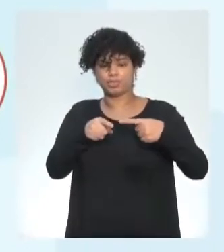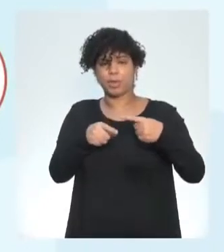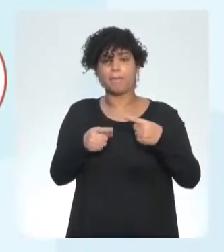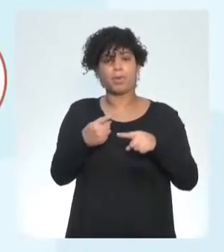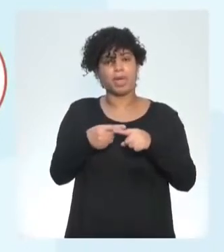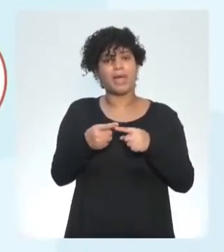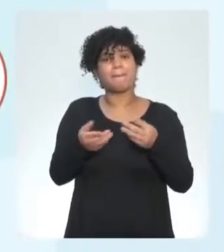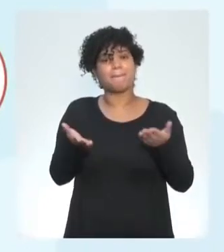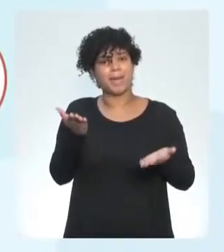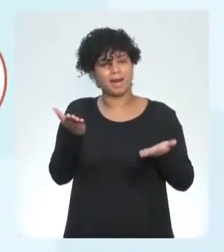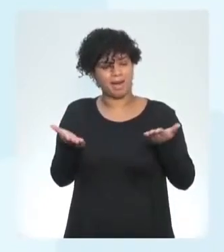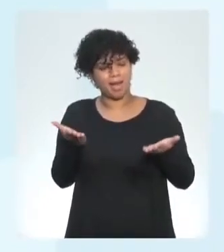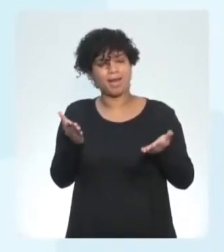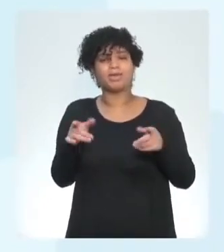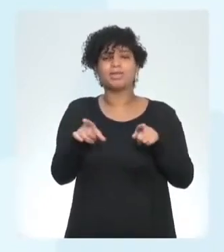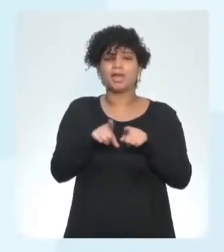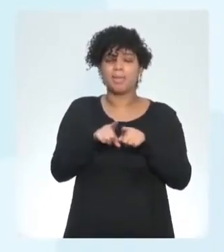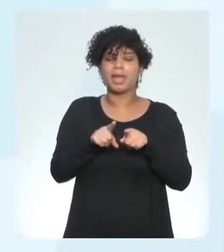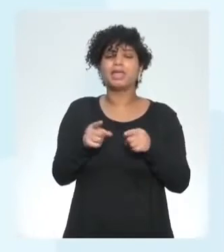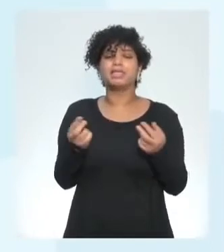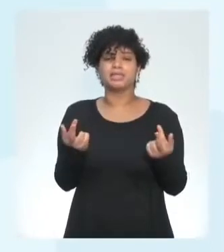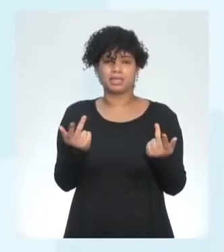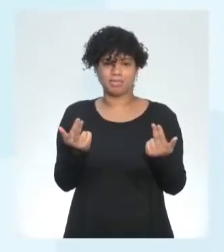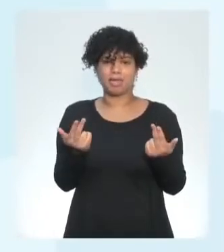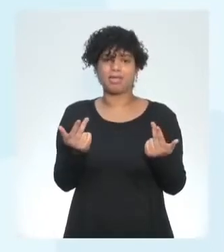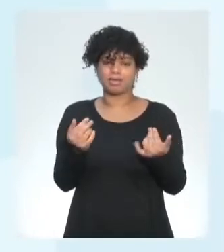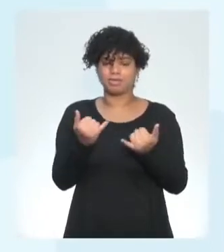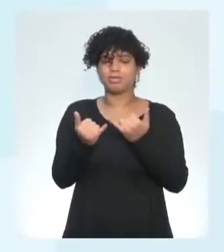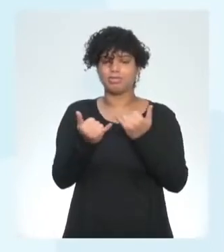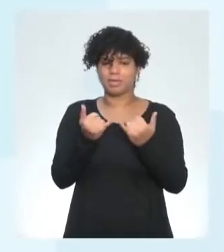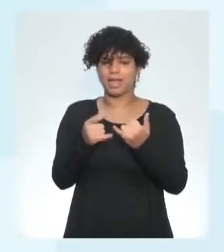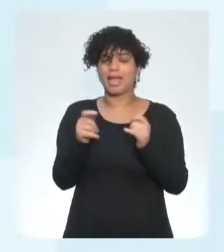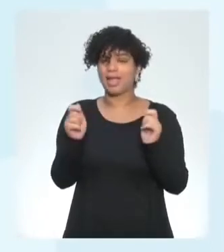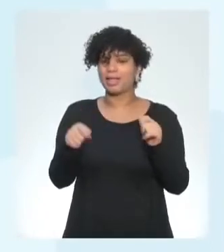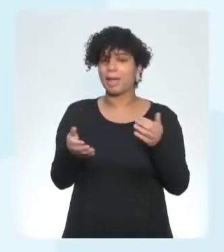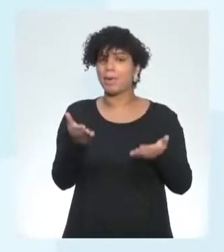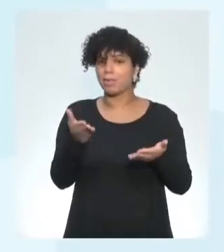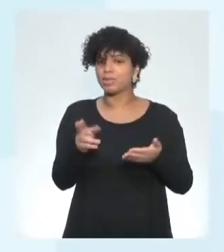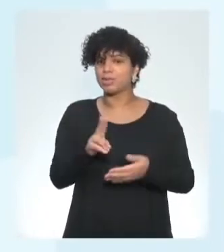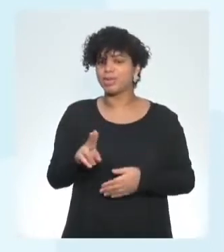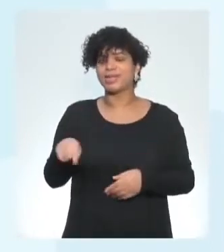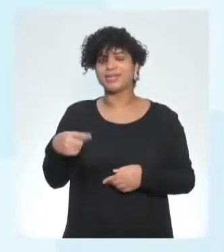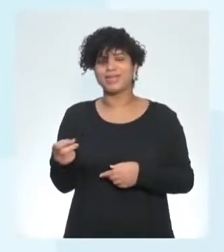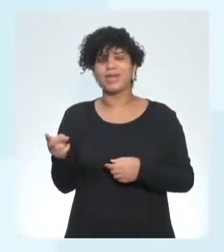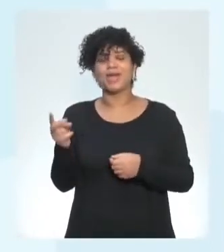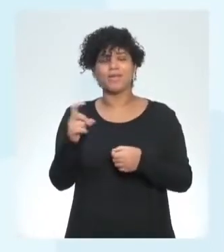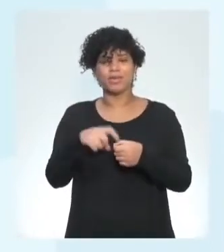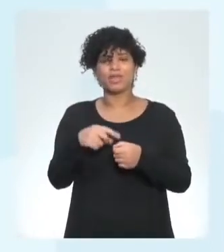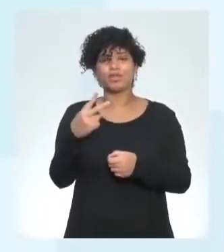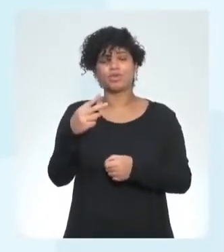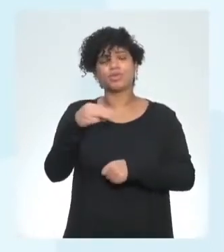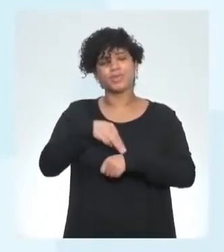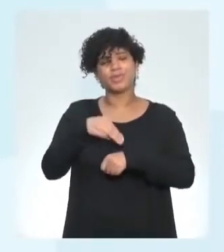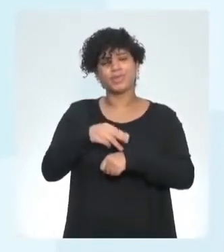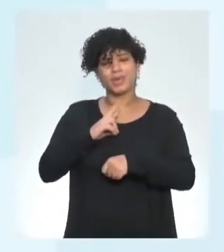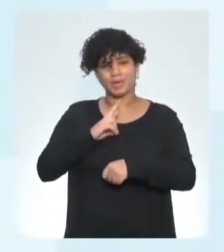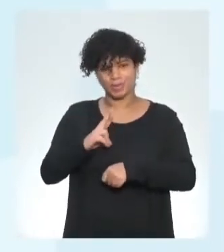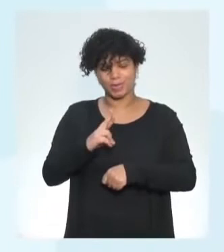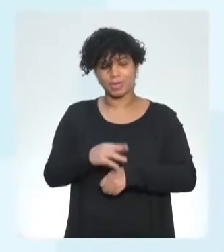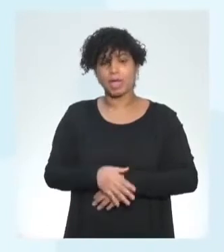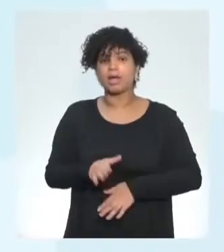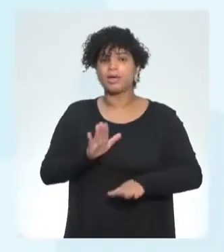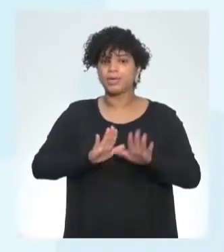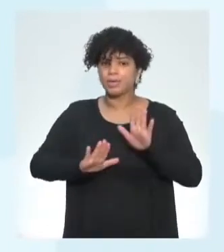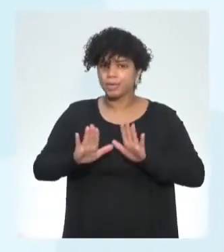os triângulos são semelhantes. Logo, você pode usar, então, a proporção. Voltamos daqui 2 minutos com a resposta aí. Ó,